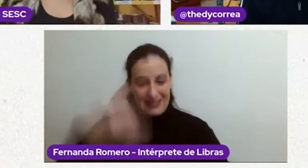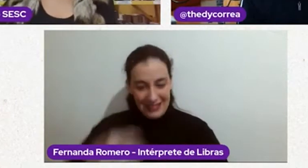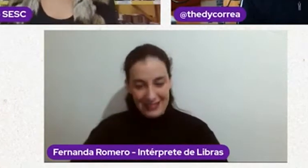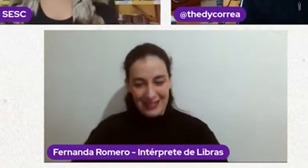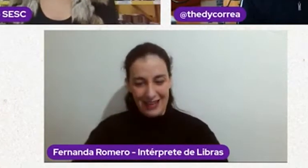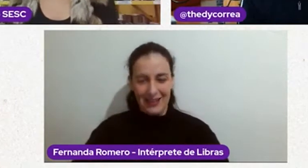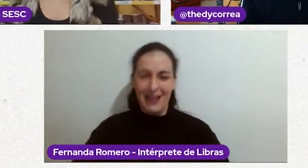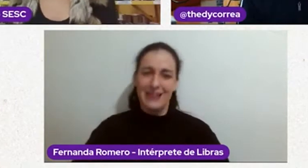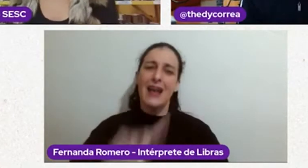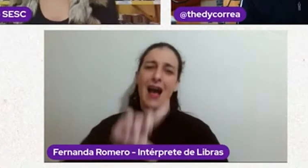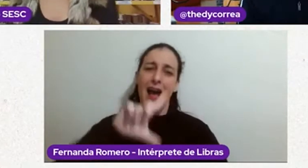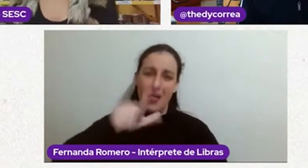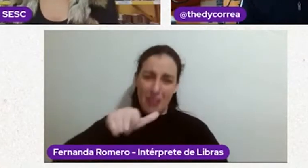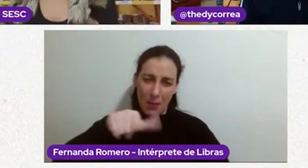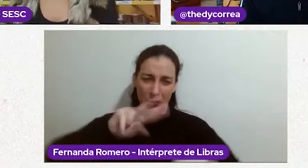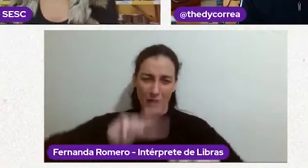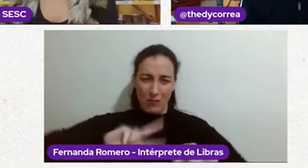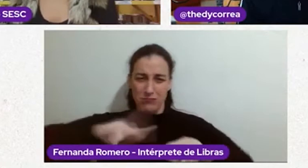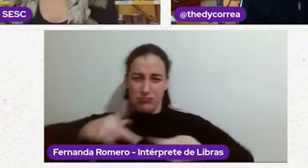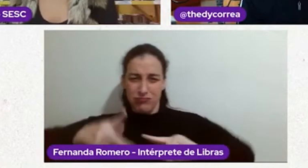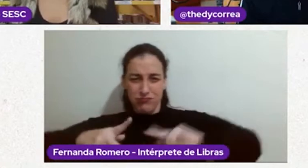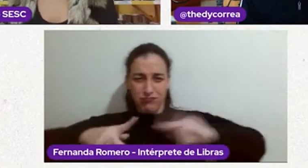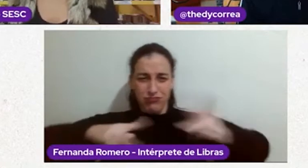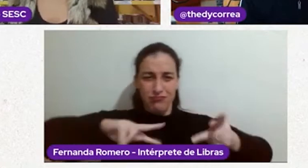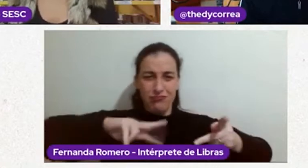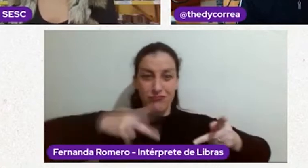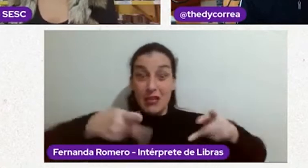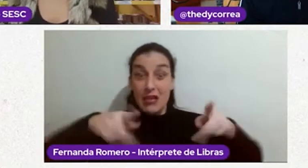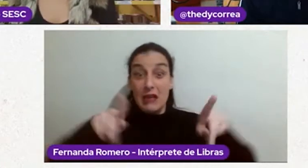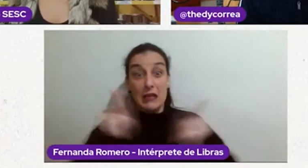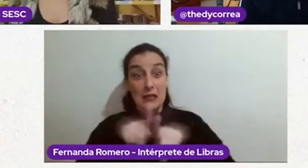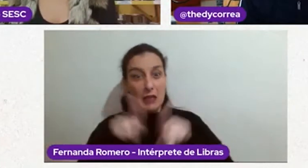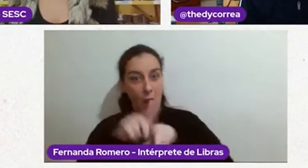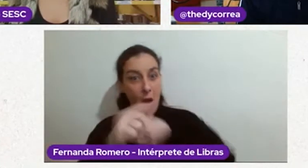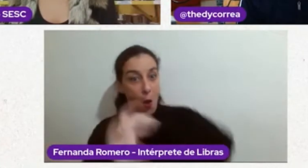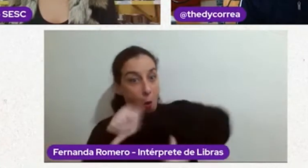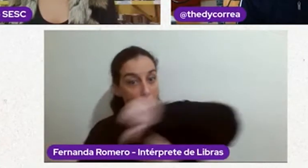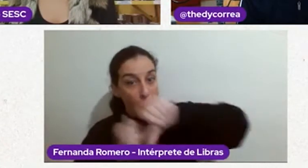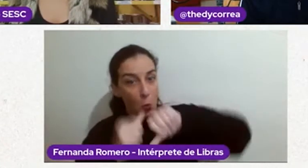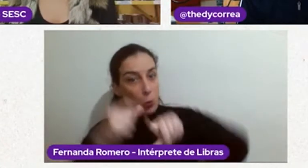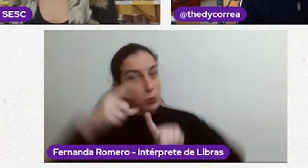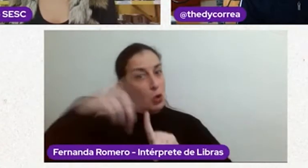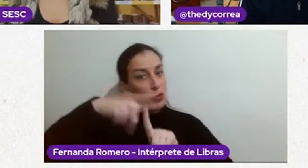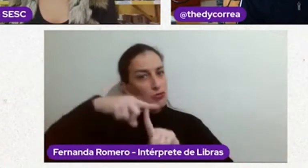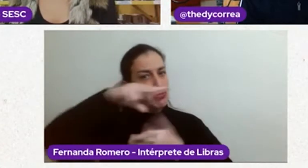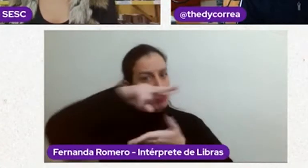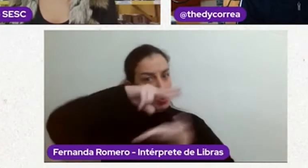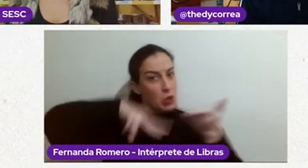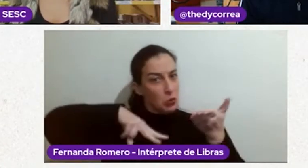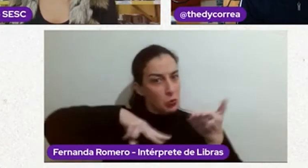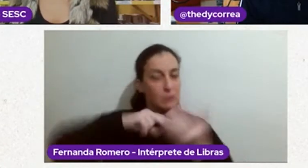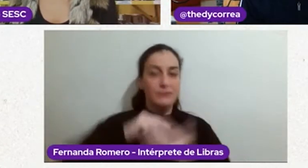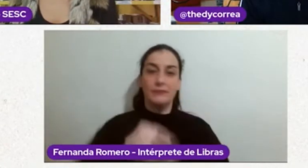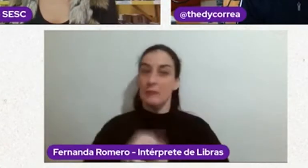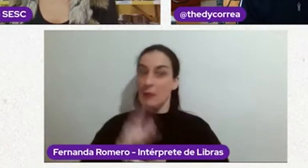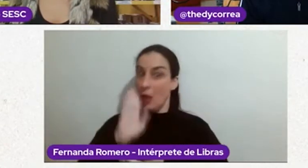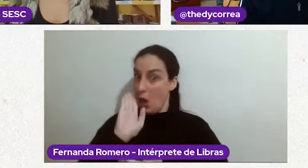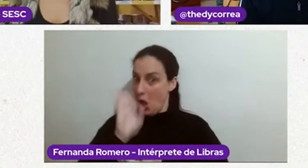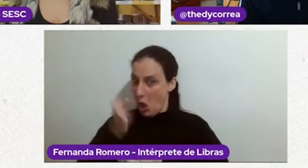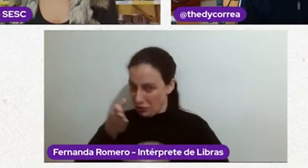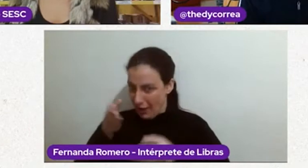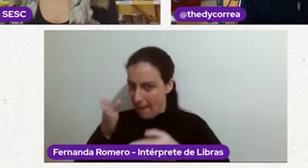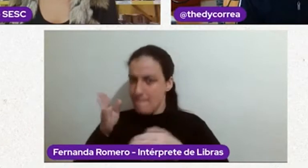tu vai passando para outros estilos e vai gostando de ler, né, Tedi? Roberta, eu participei uma vez da Jornada Literária de Passo